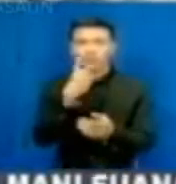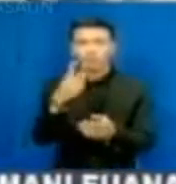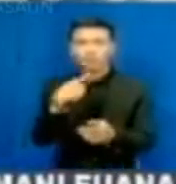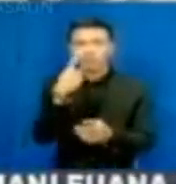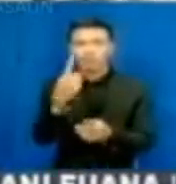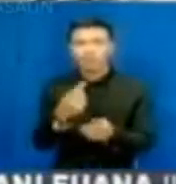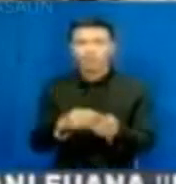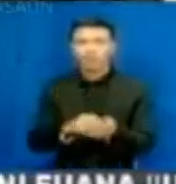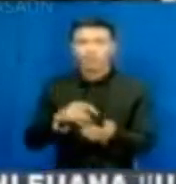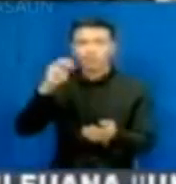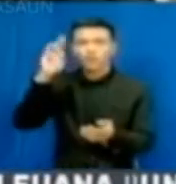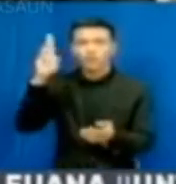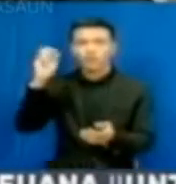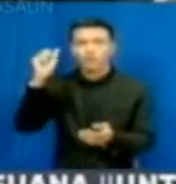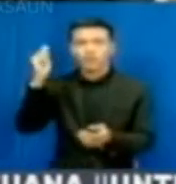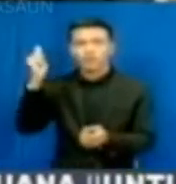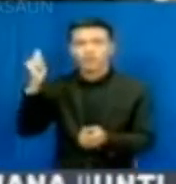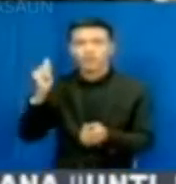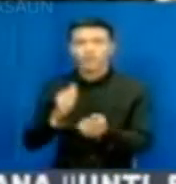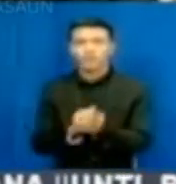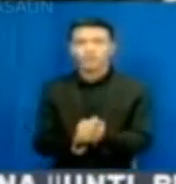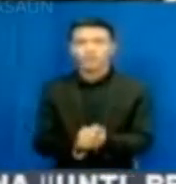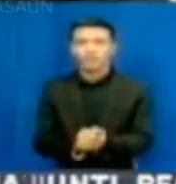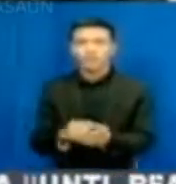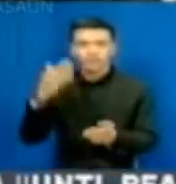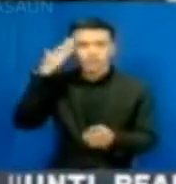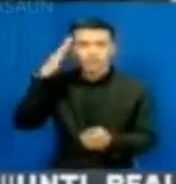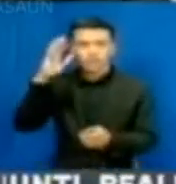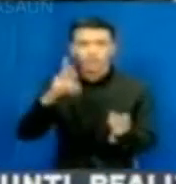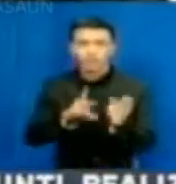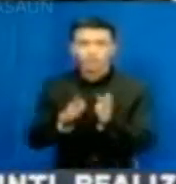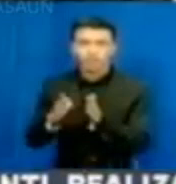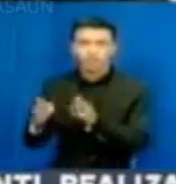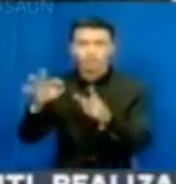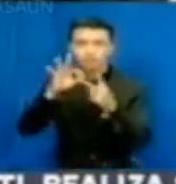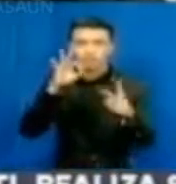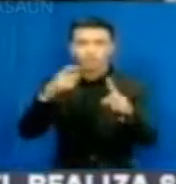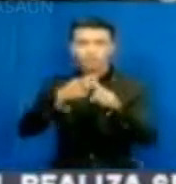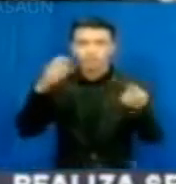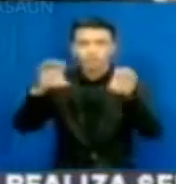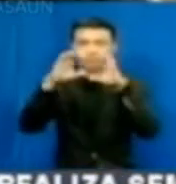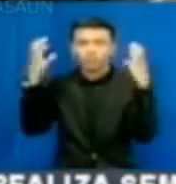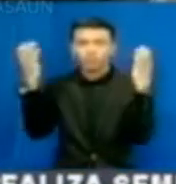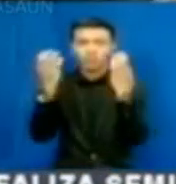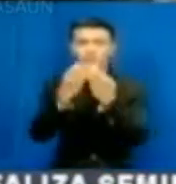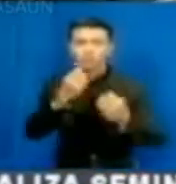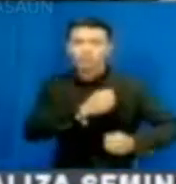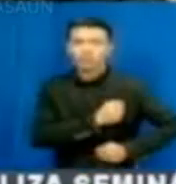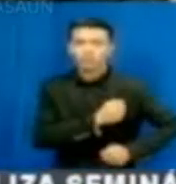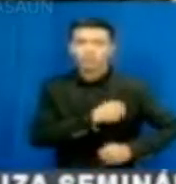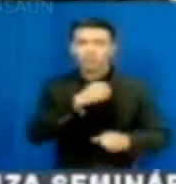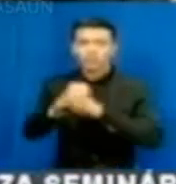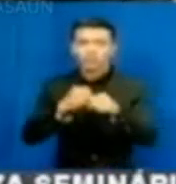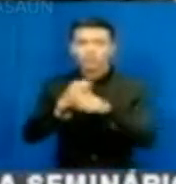Ateten, Movimento Universidade Sashkel Musa desconfia processo recrutamento russi comissão recrutamento FFDTL e